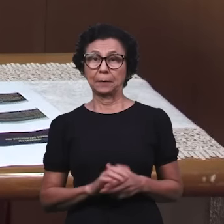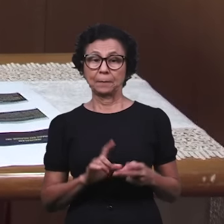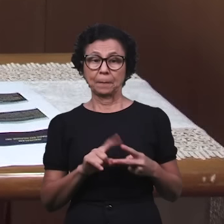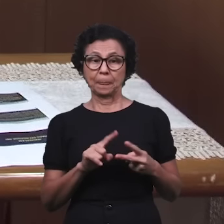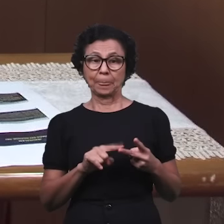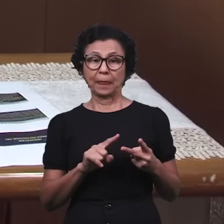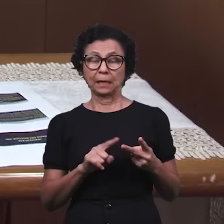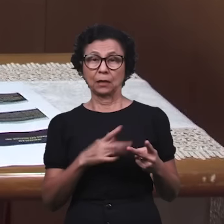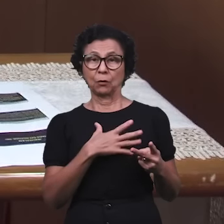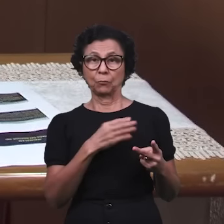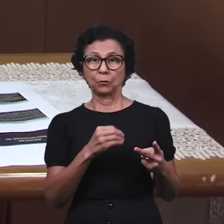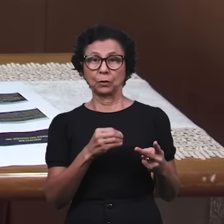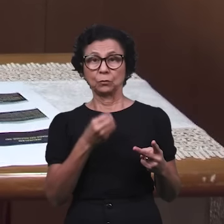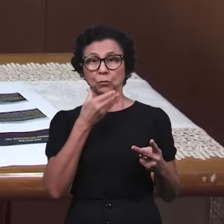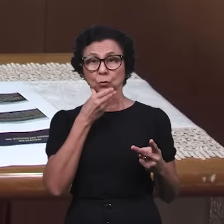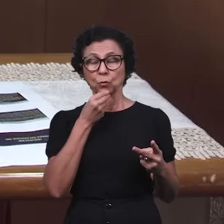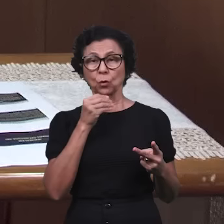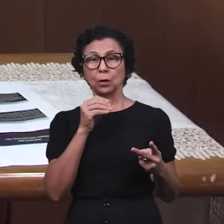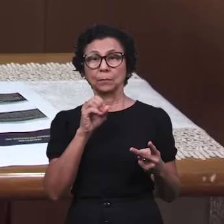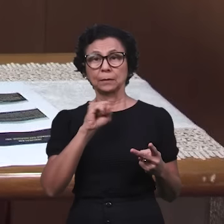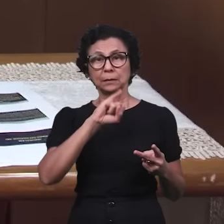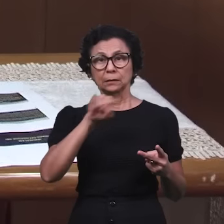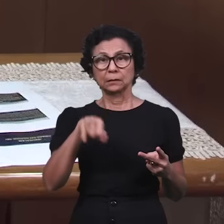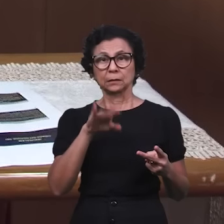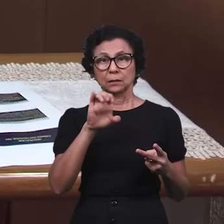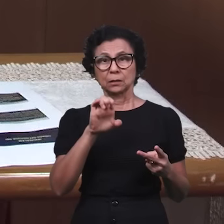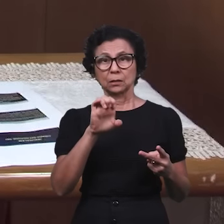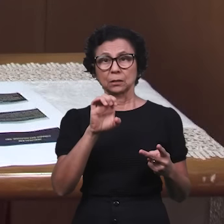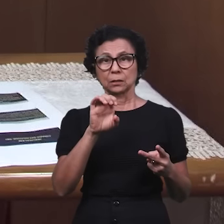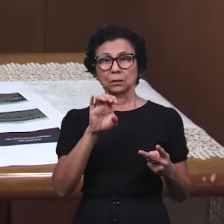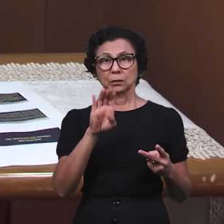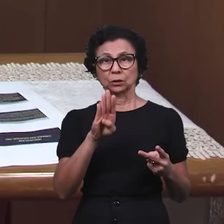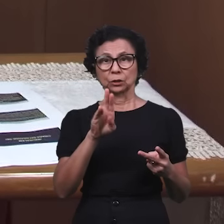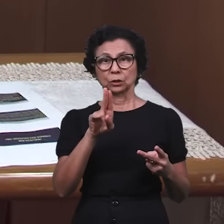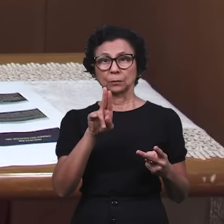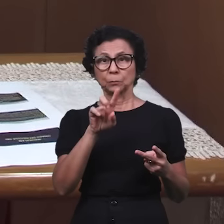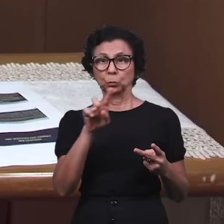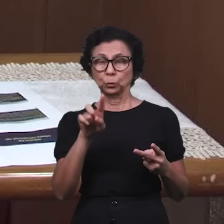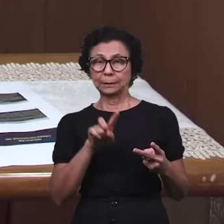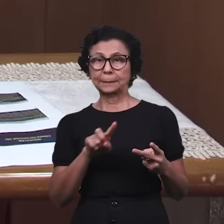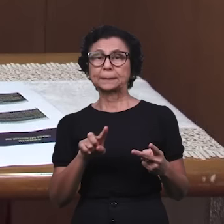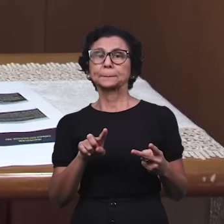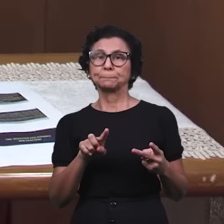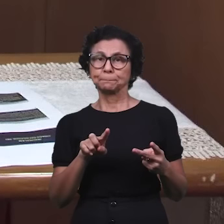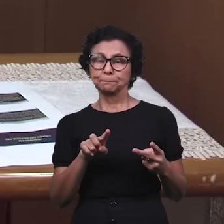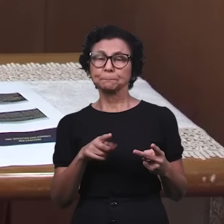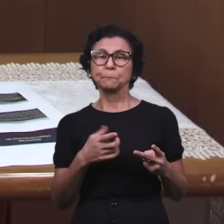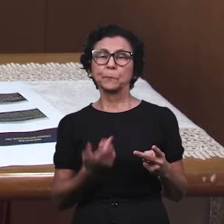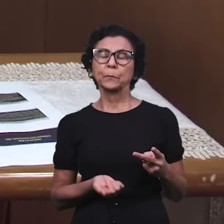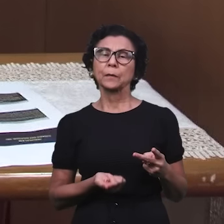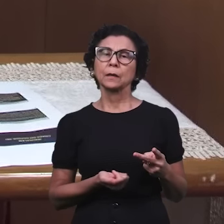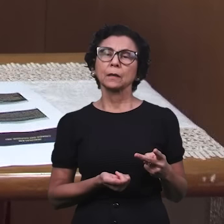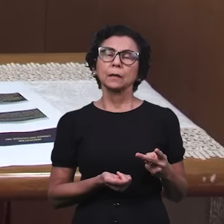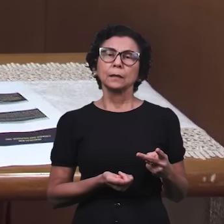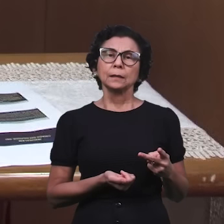de um cananeu chamado Jebus, por isso chamados os jebuseus.